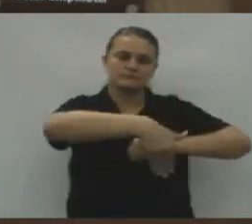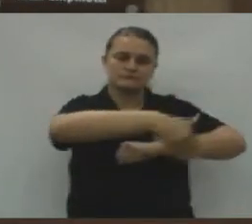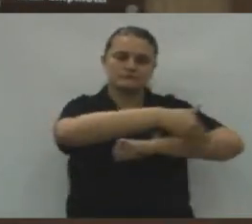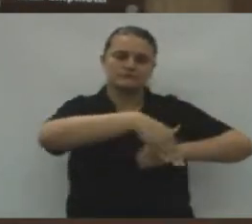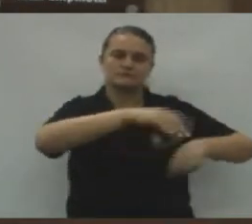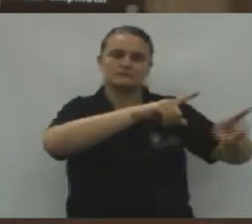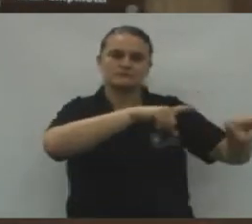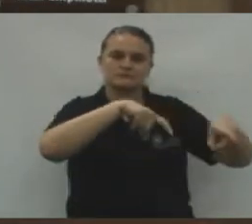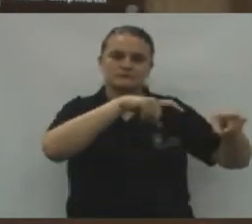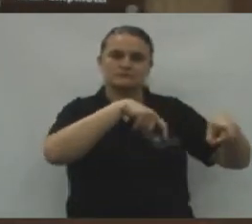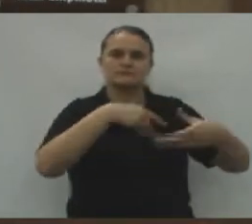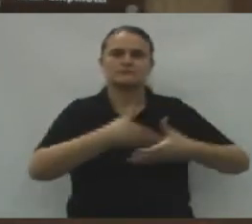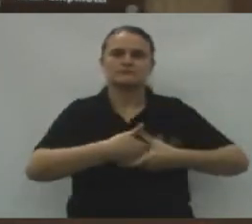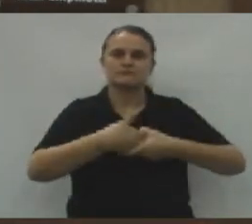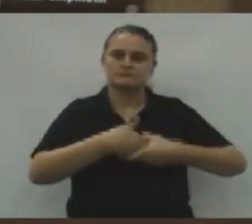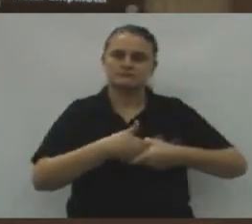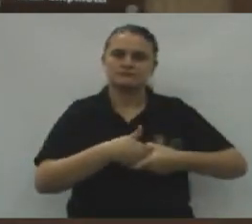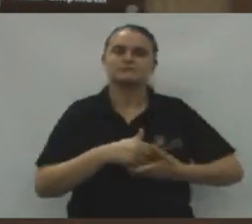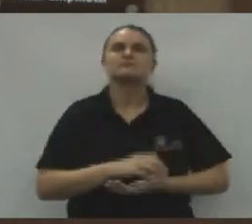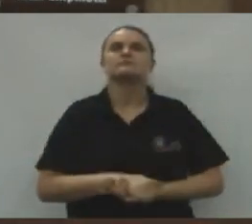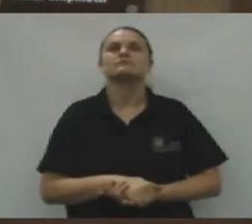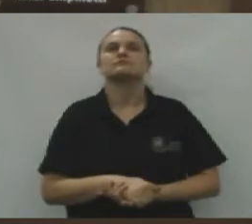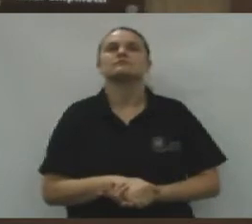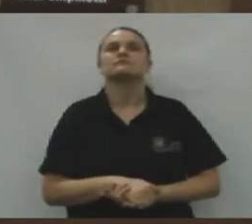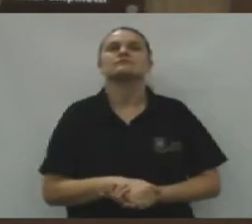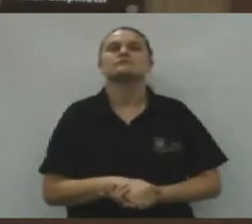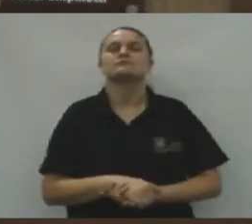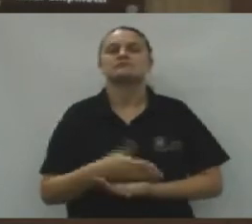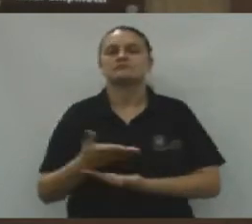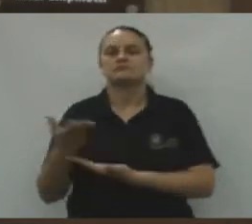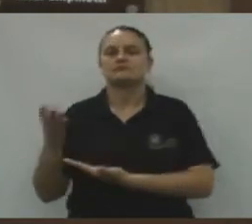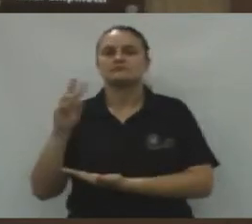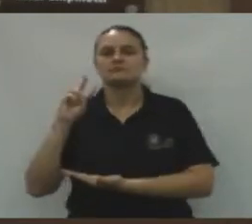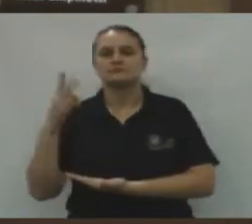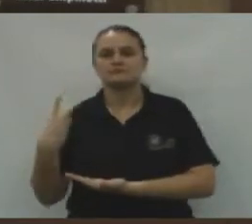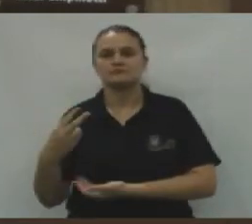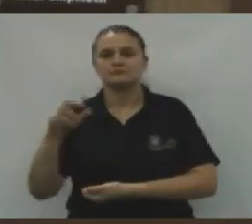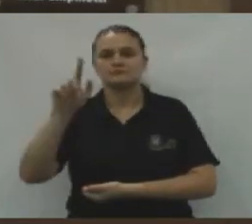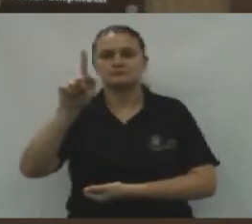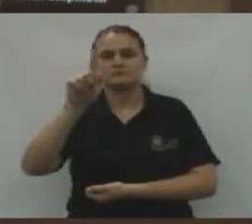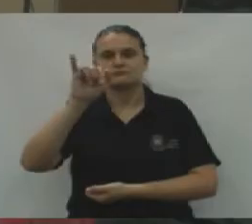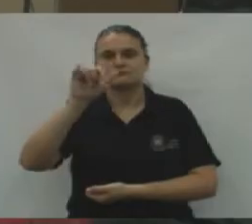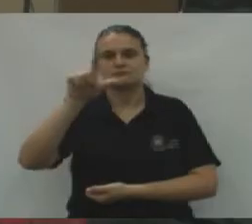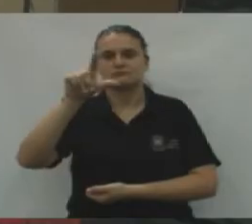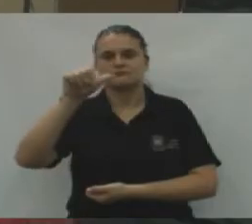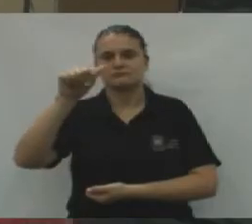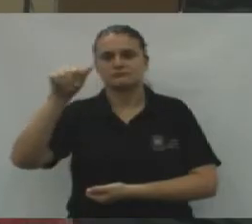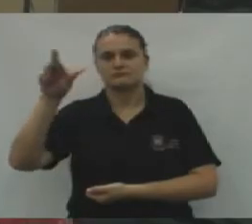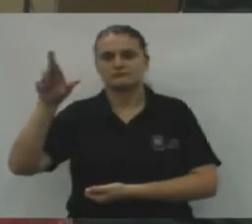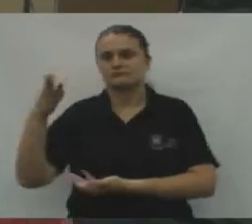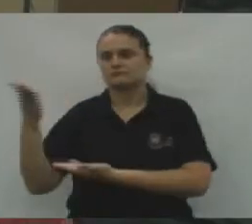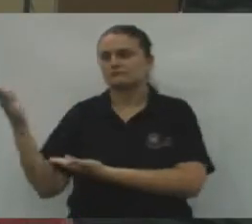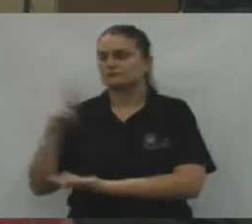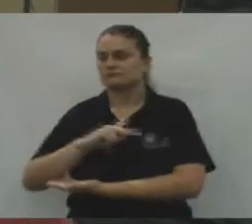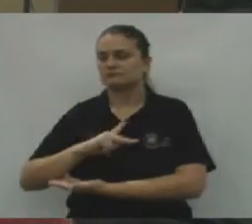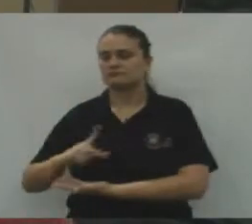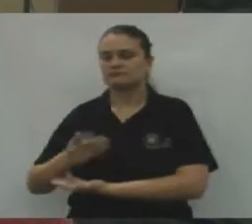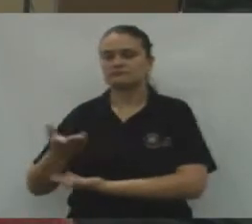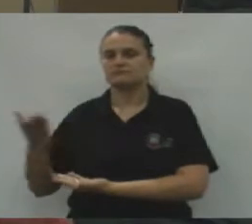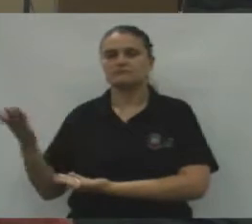diferença para os nossos agricultores. Parabéns. Obrigado. Vereador Gilmar Carlos Pogorzelski. Senhor presidente, mesa, demais